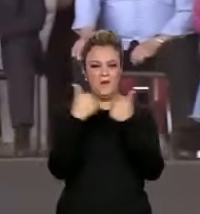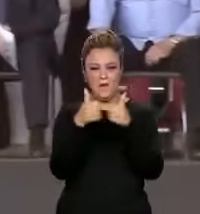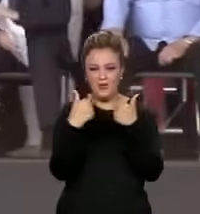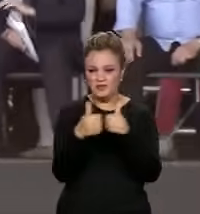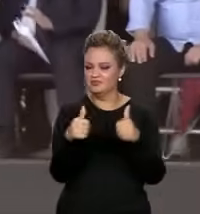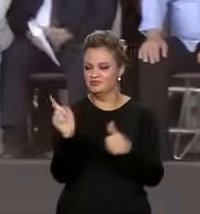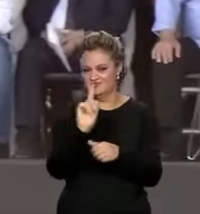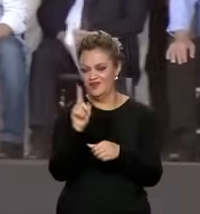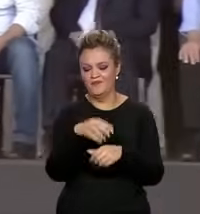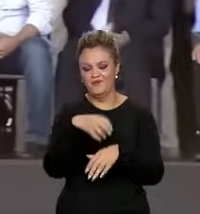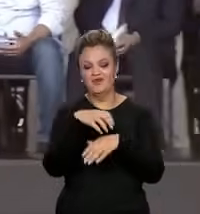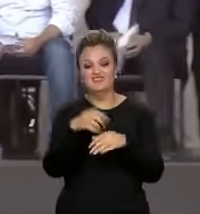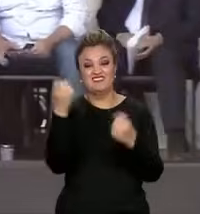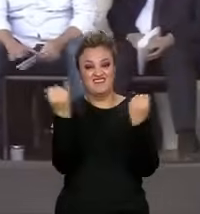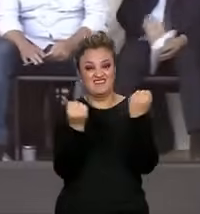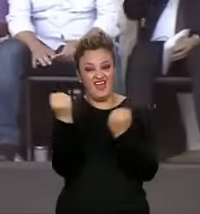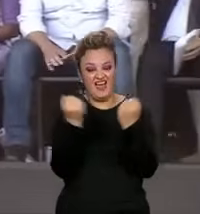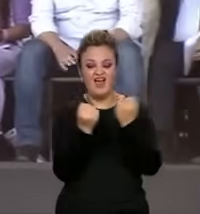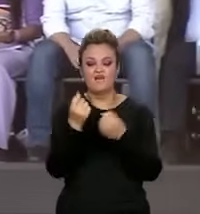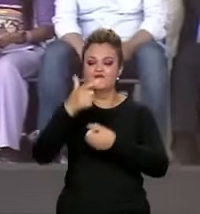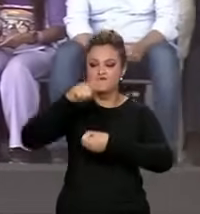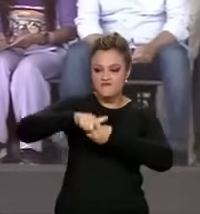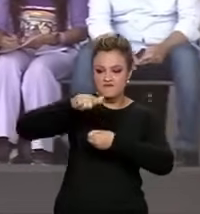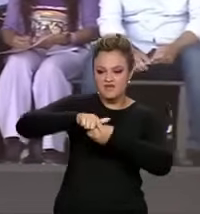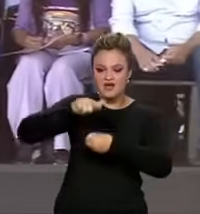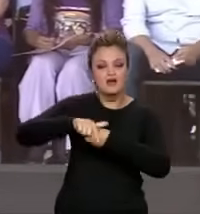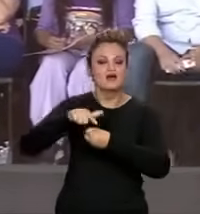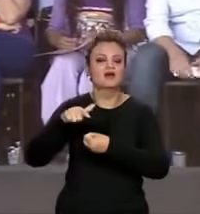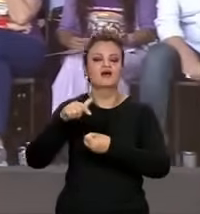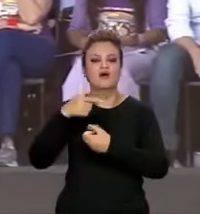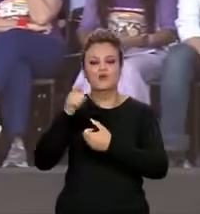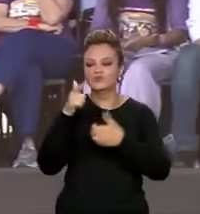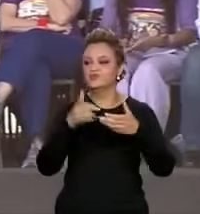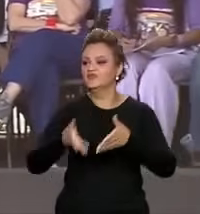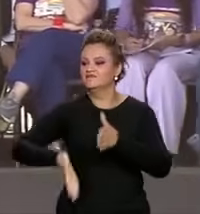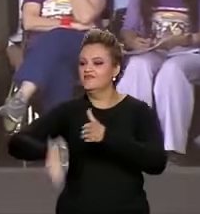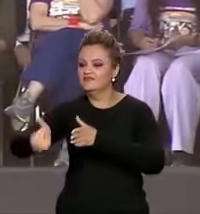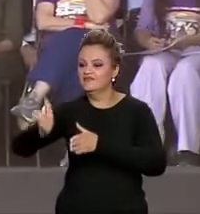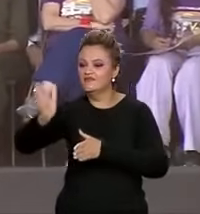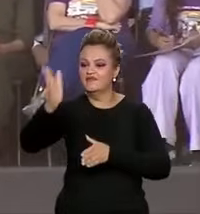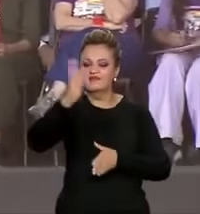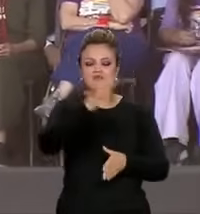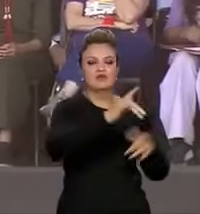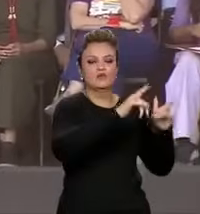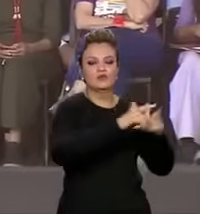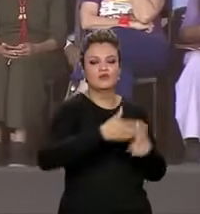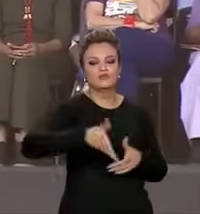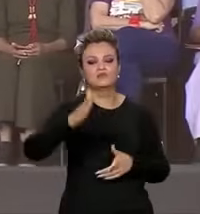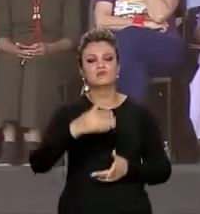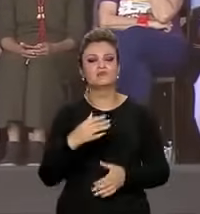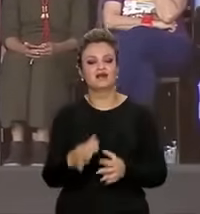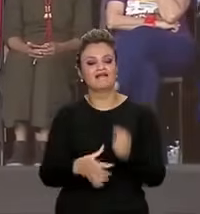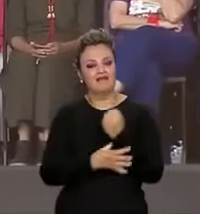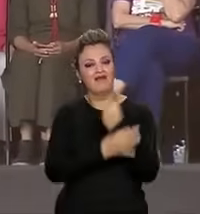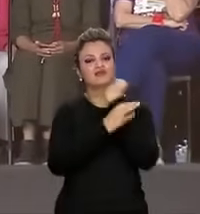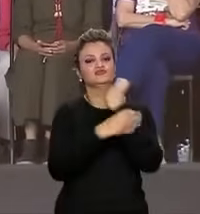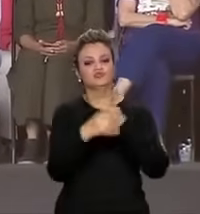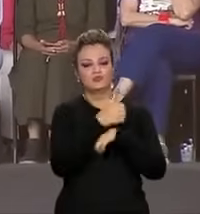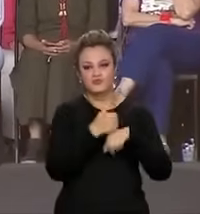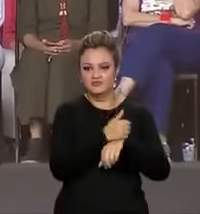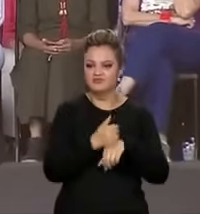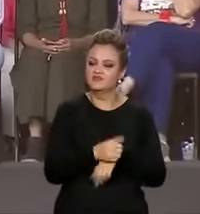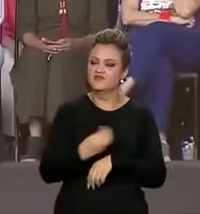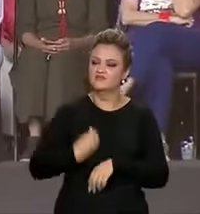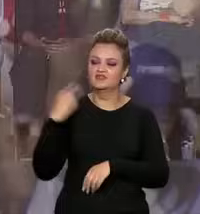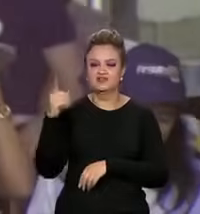você carros vãs carros que posso chegar em qualquer lugar para garantir a presença dos profissionais